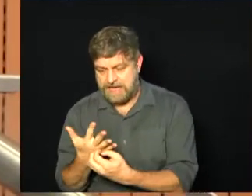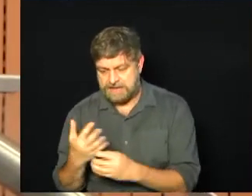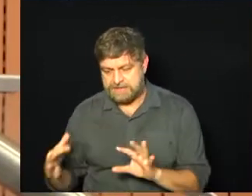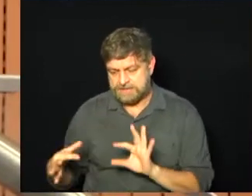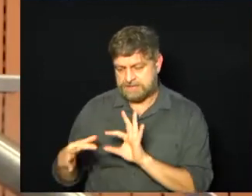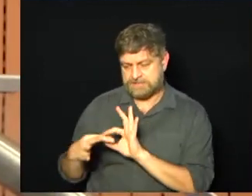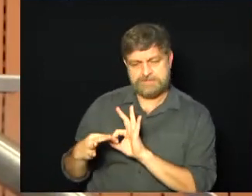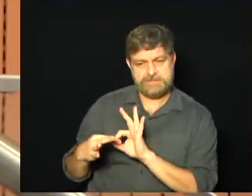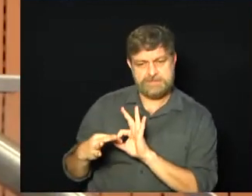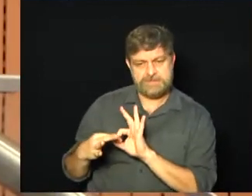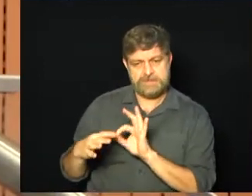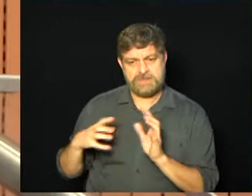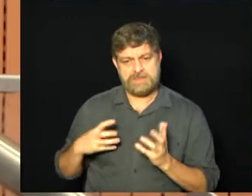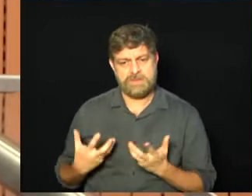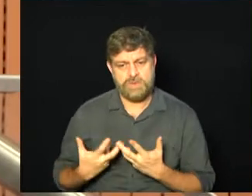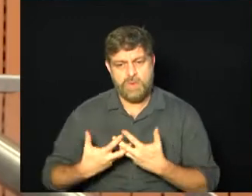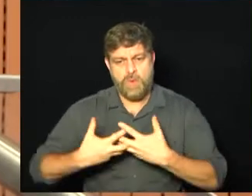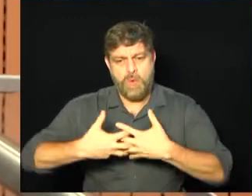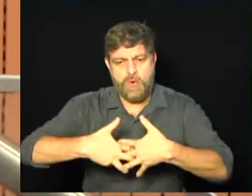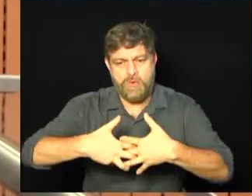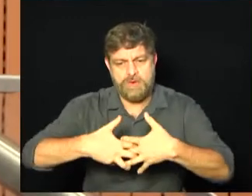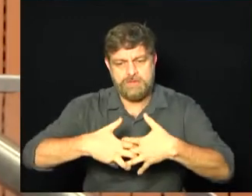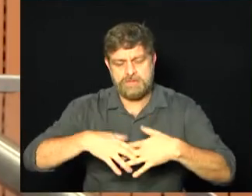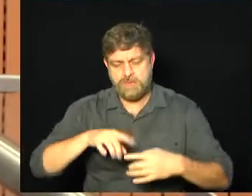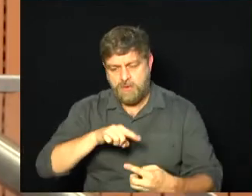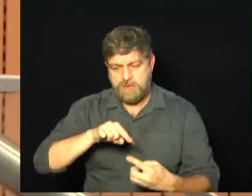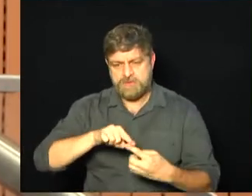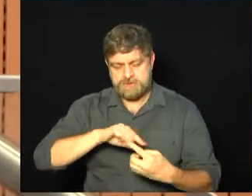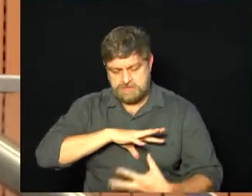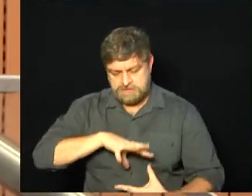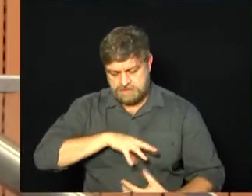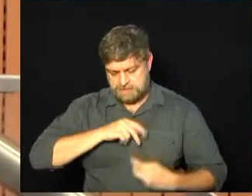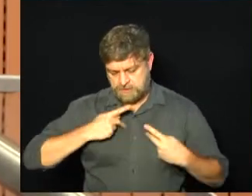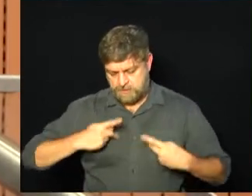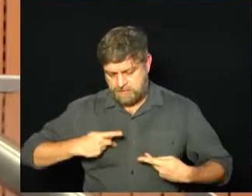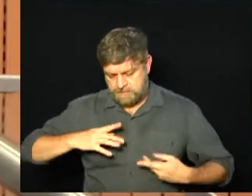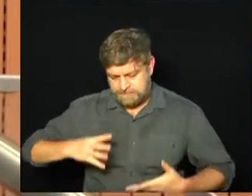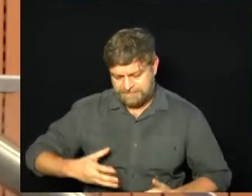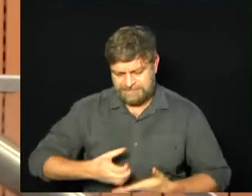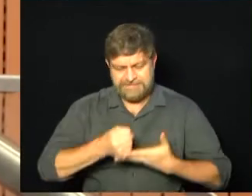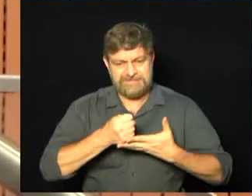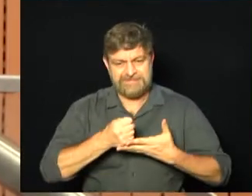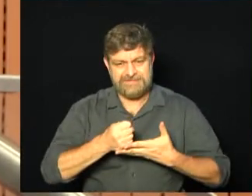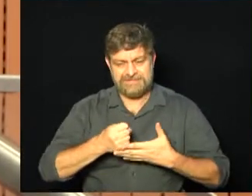dá esse cunho de recuperação do espírito humano, que andou meio